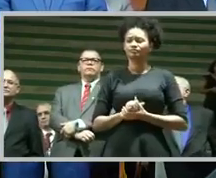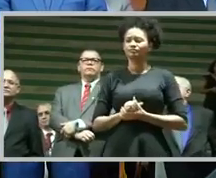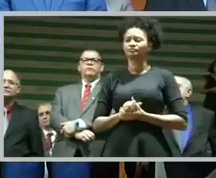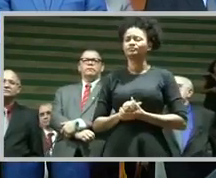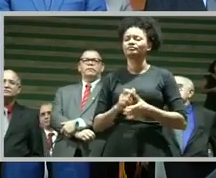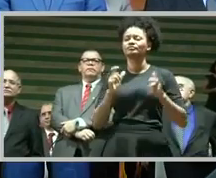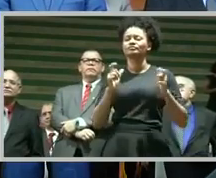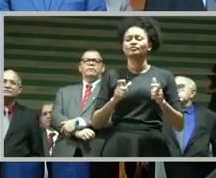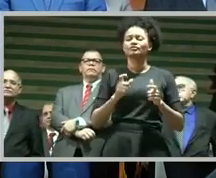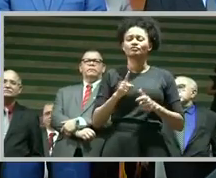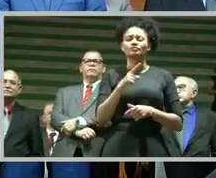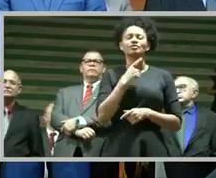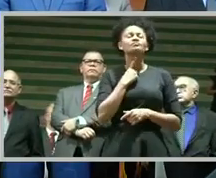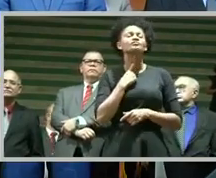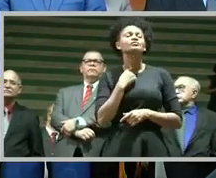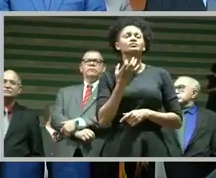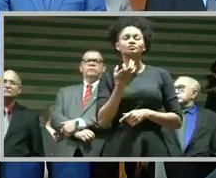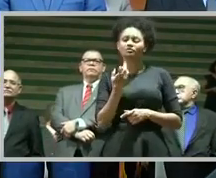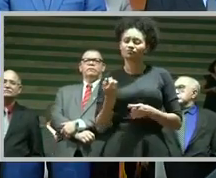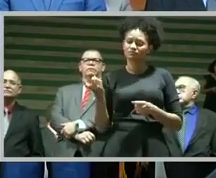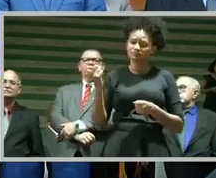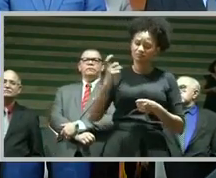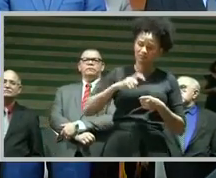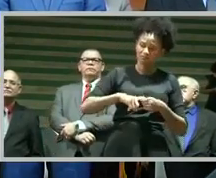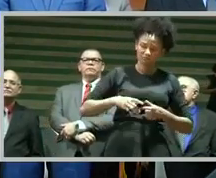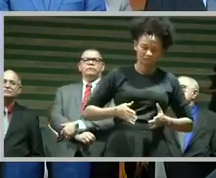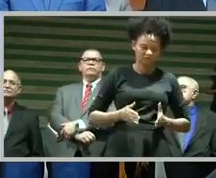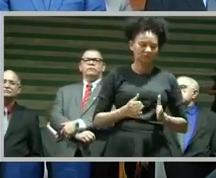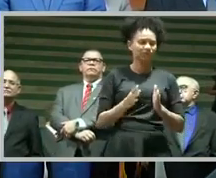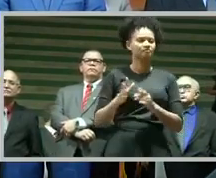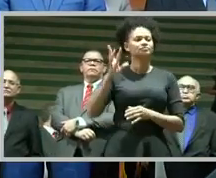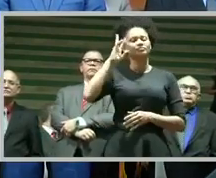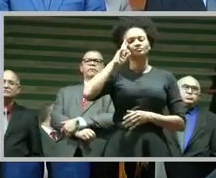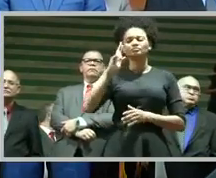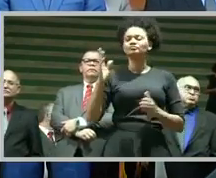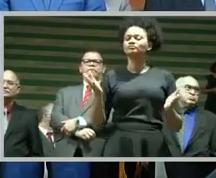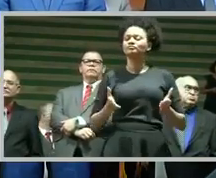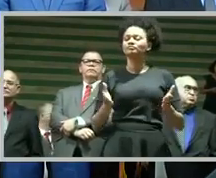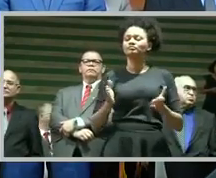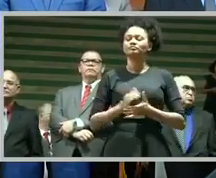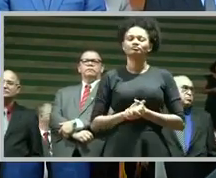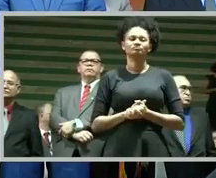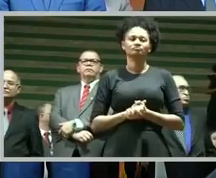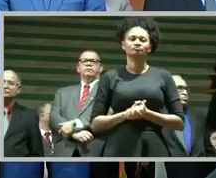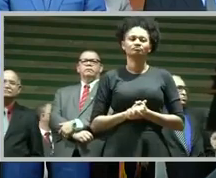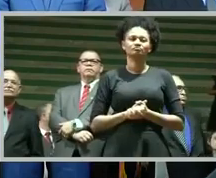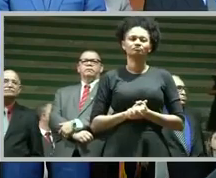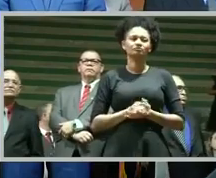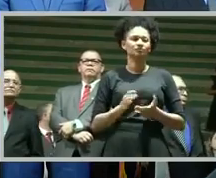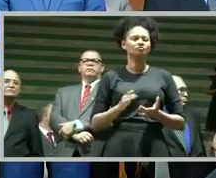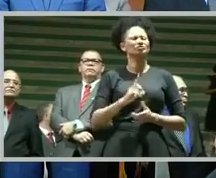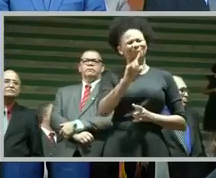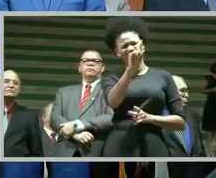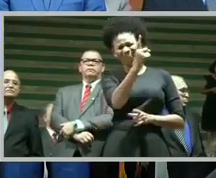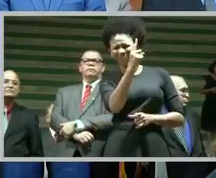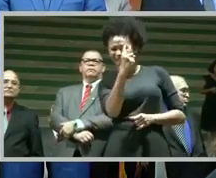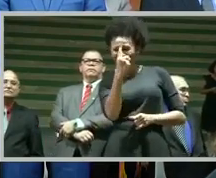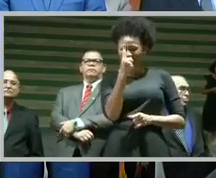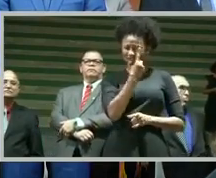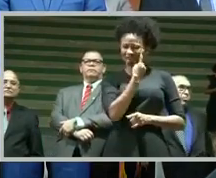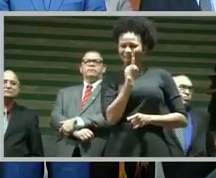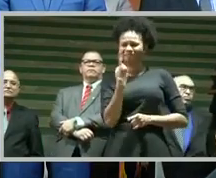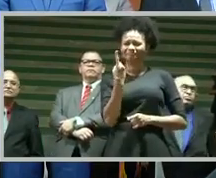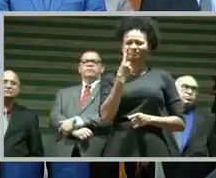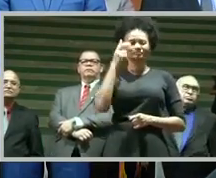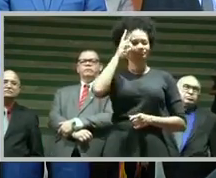Onde está você que deseja voltar para os caminhos do Senhor agora? Rompa esta multidão e venha.